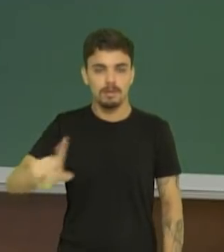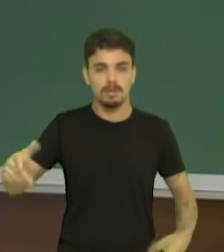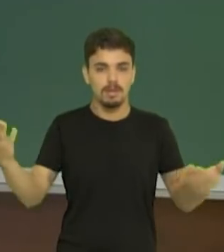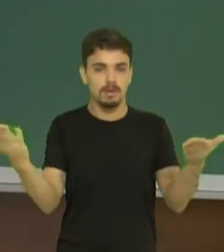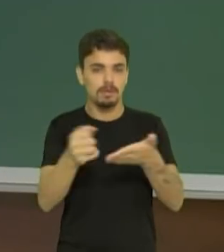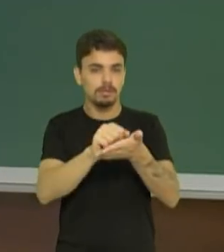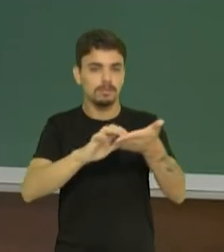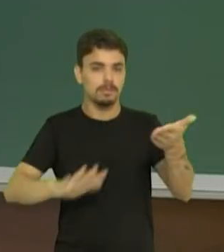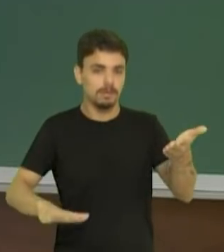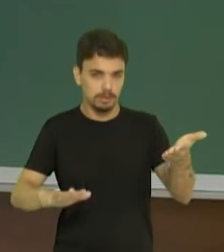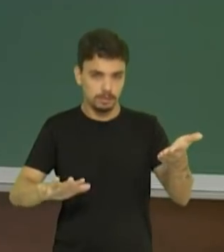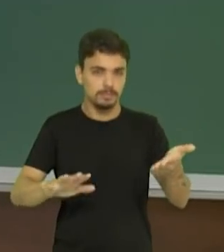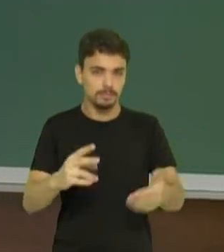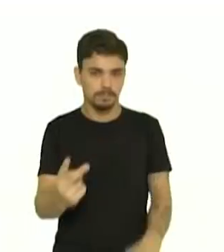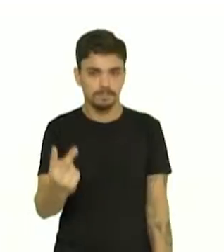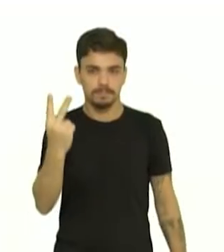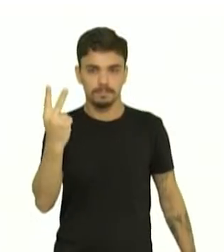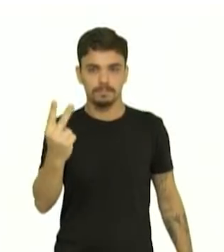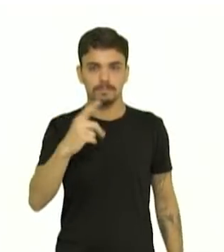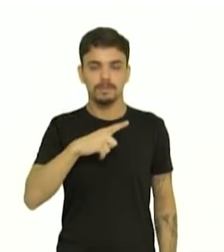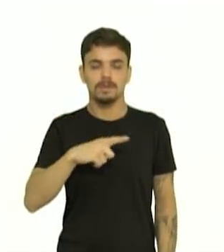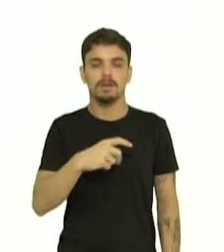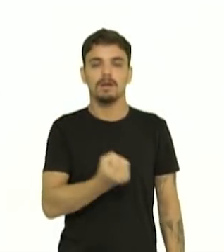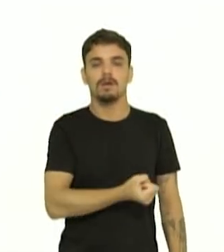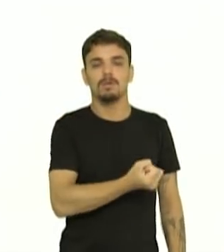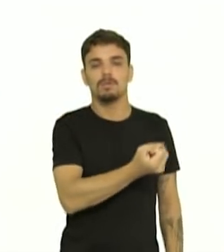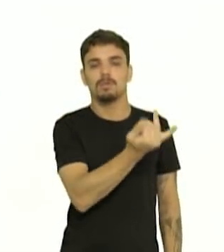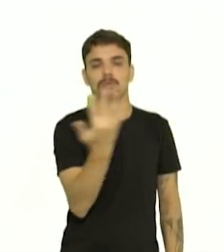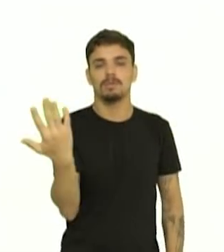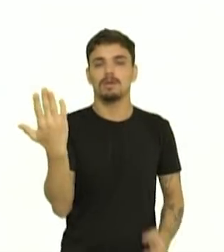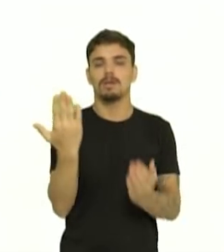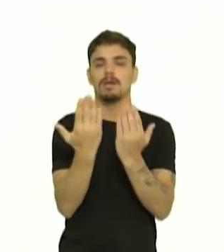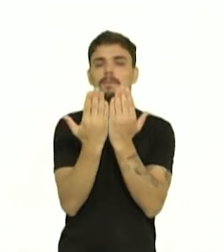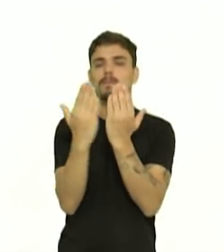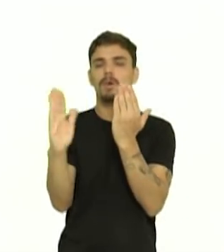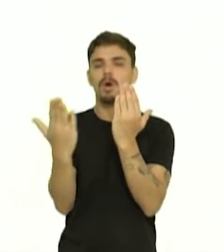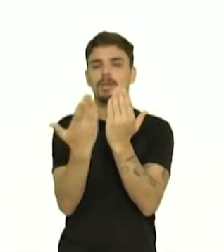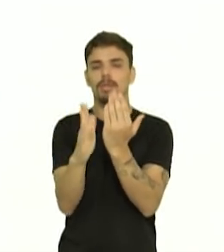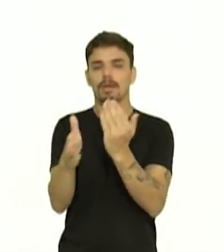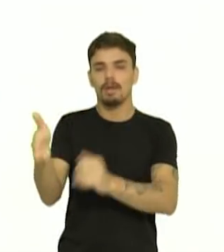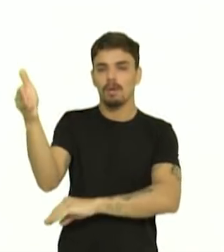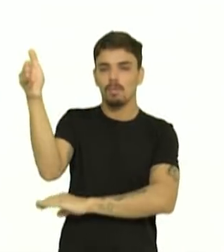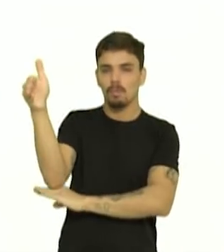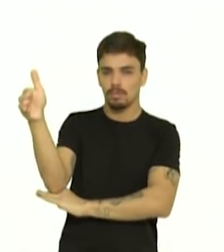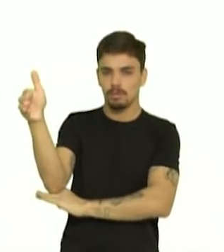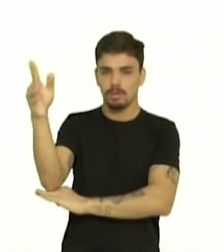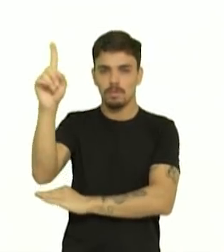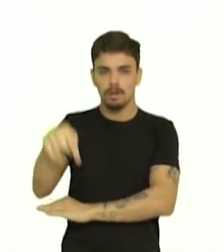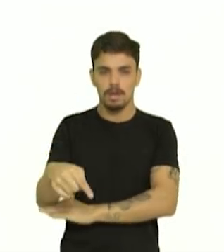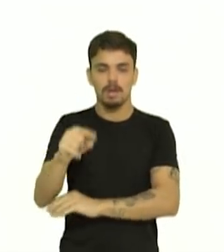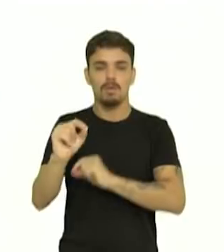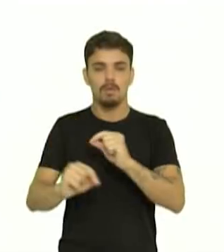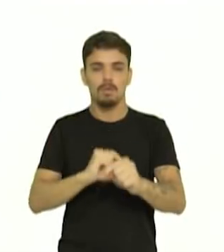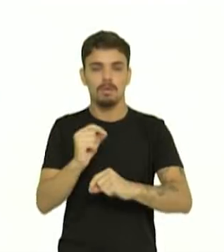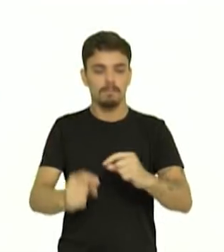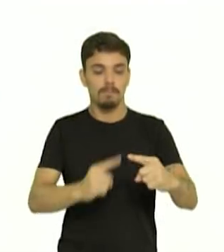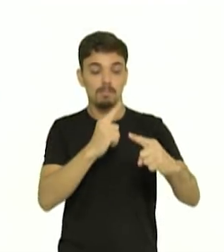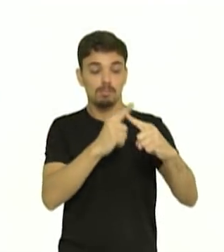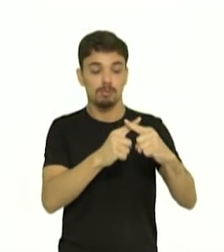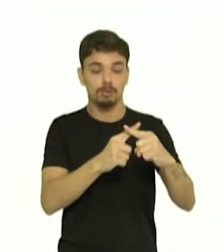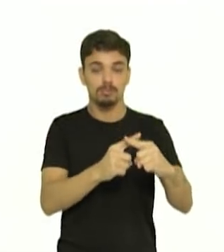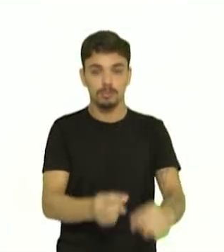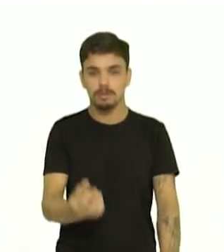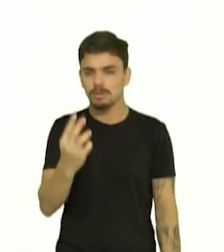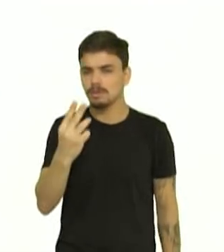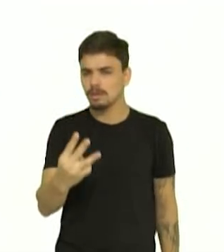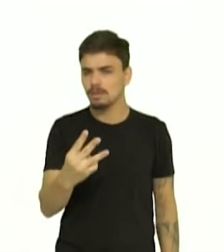exercício 2, a quantidade de portas de um hotel é um múltiplo de 3. Olha a tabuada aparecendo aí.